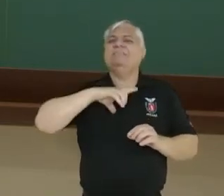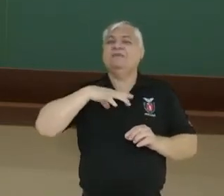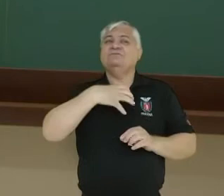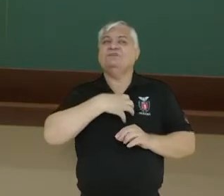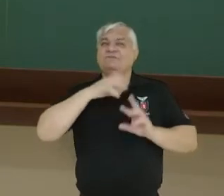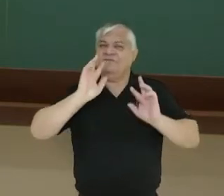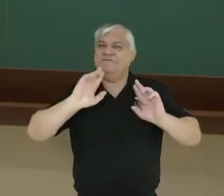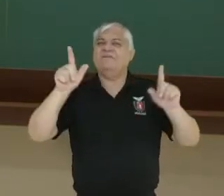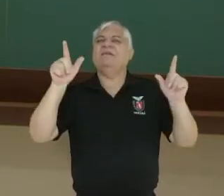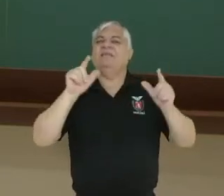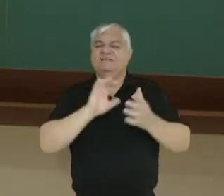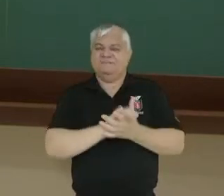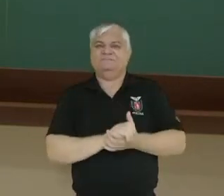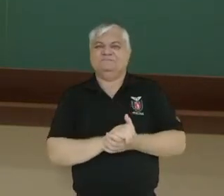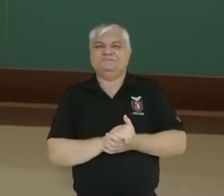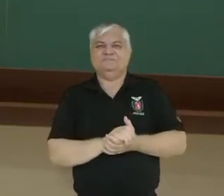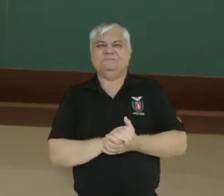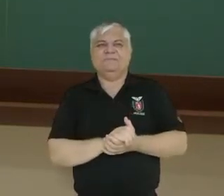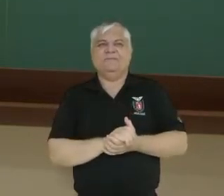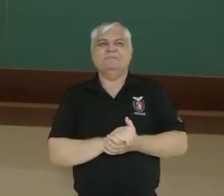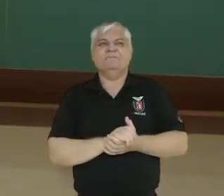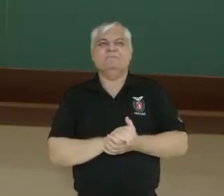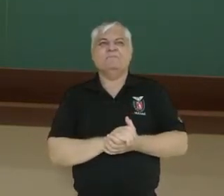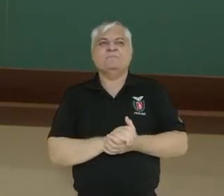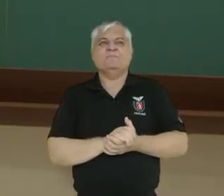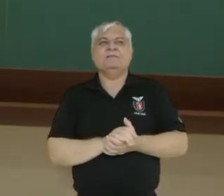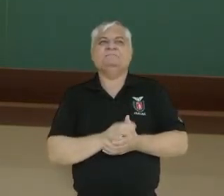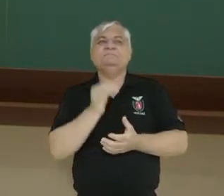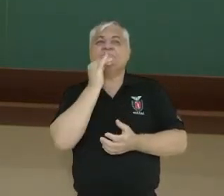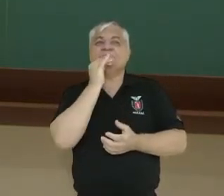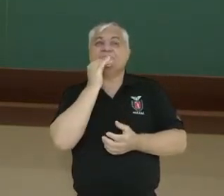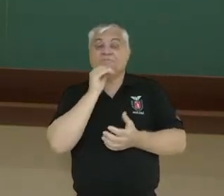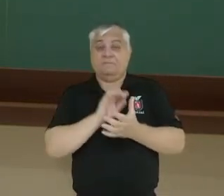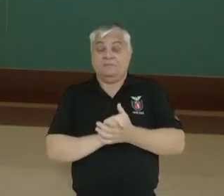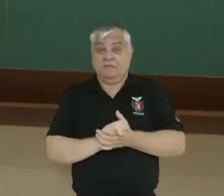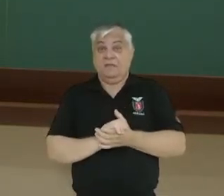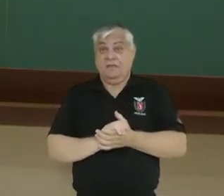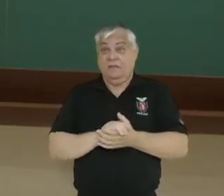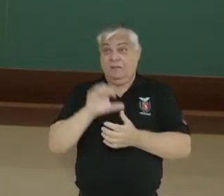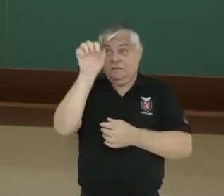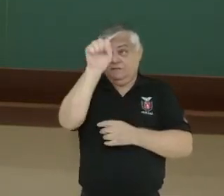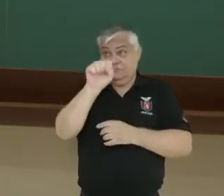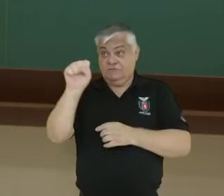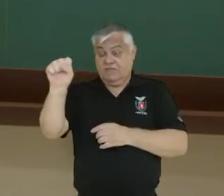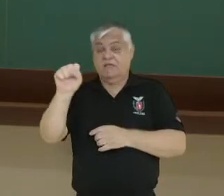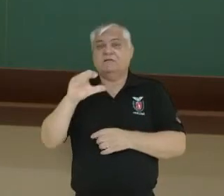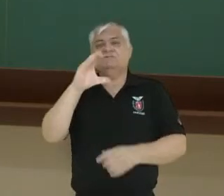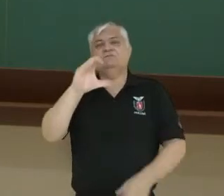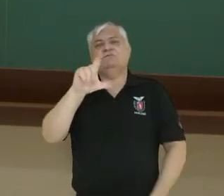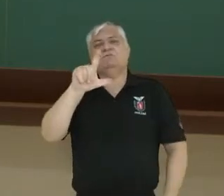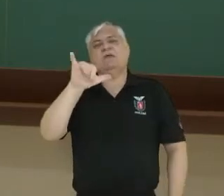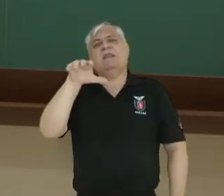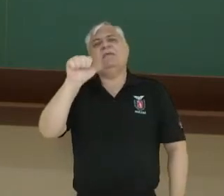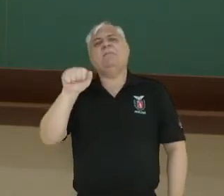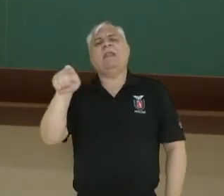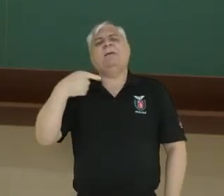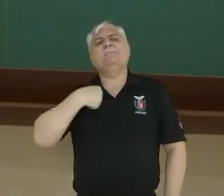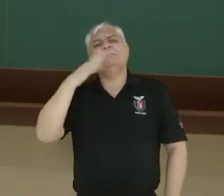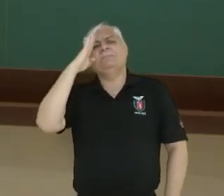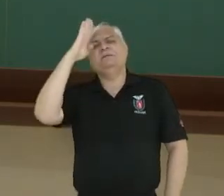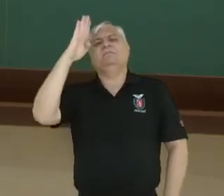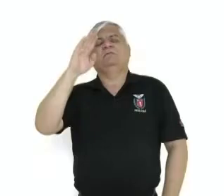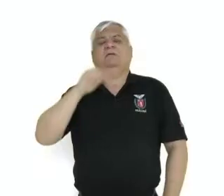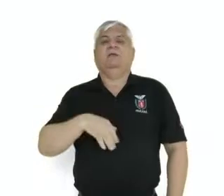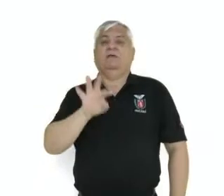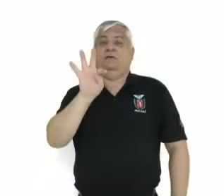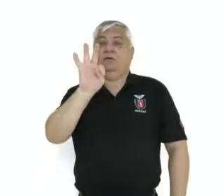considero as características naturais. E aí começamos ali pensando que na região sudeste, qual é o clima predominante?